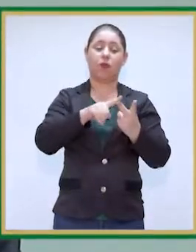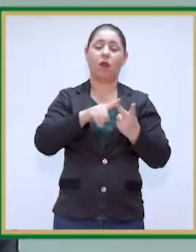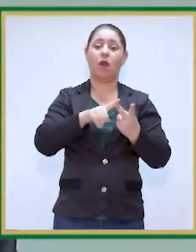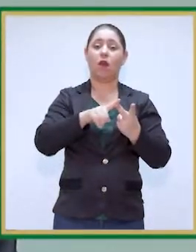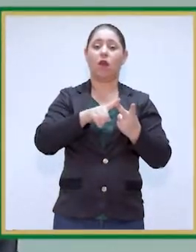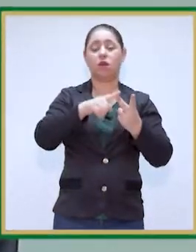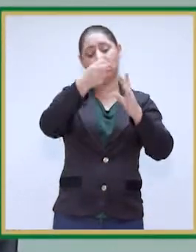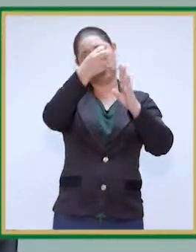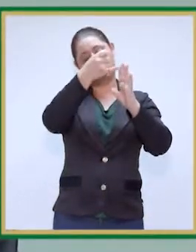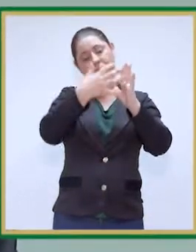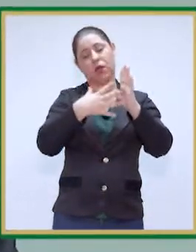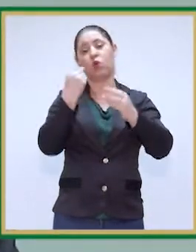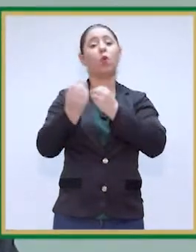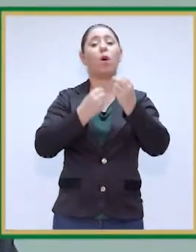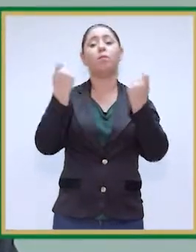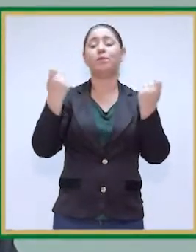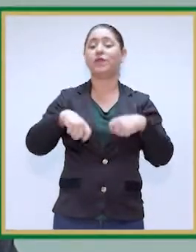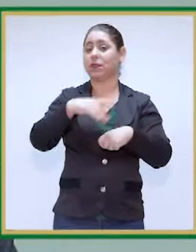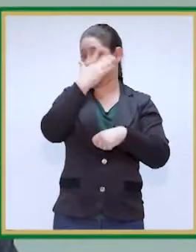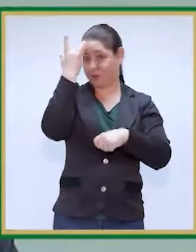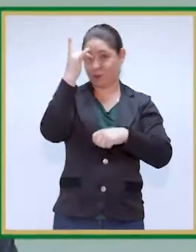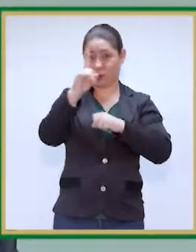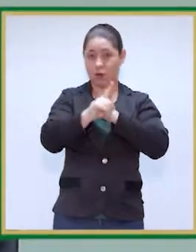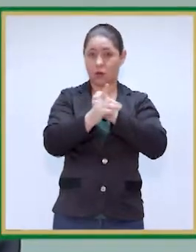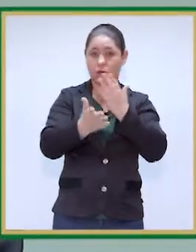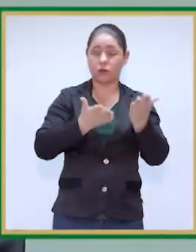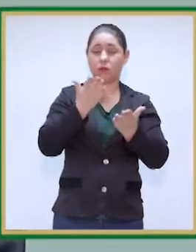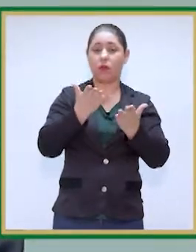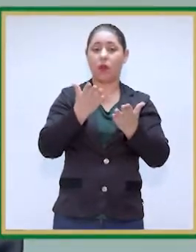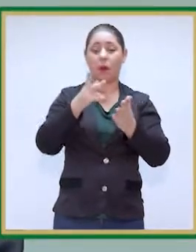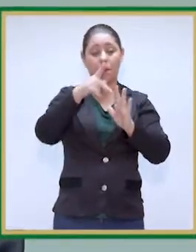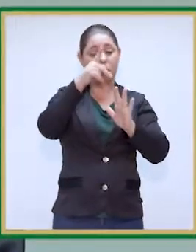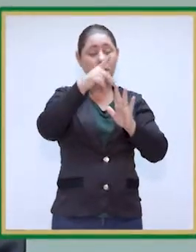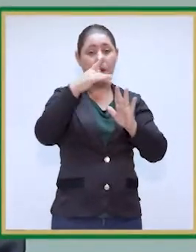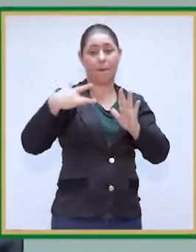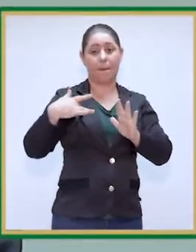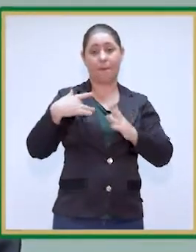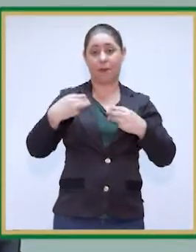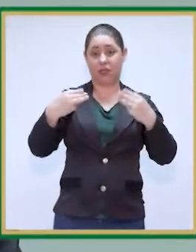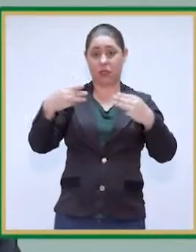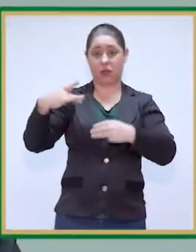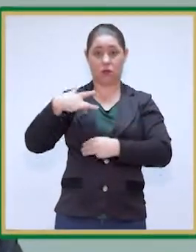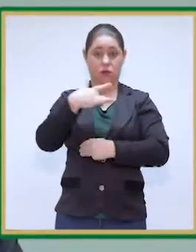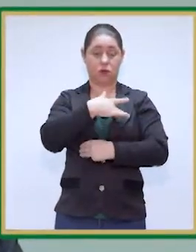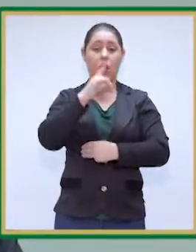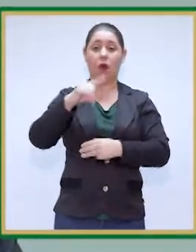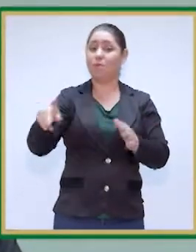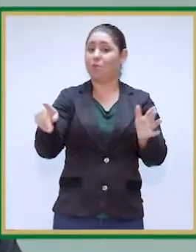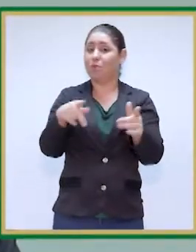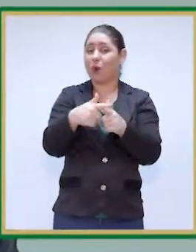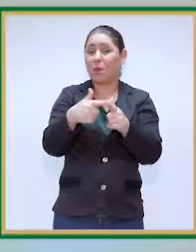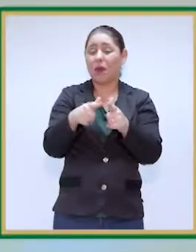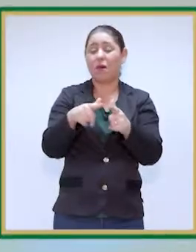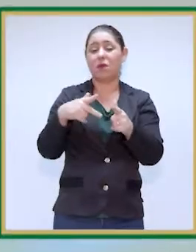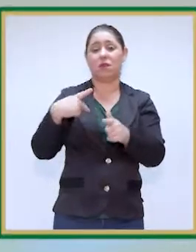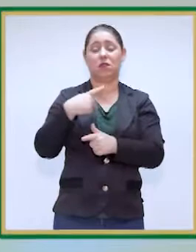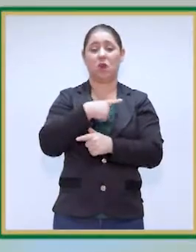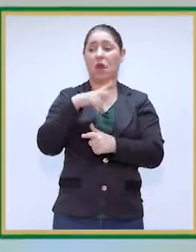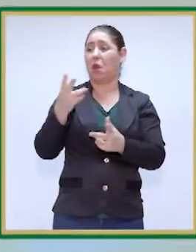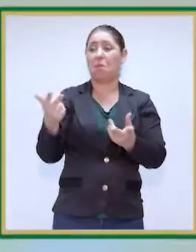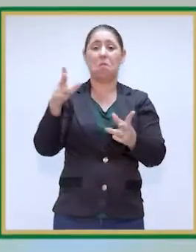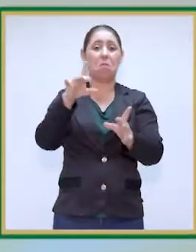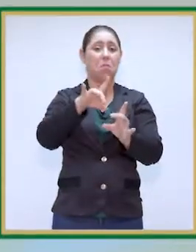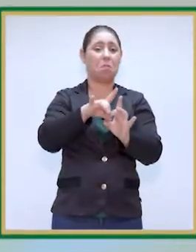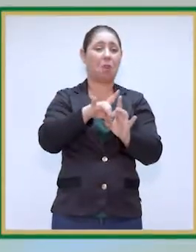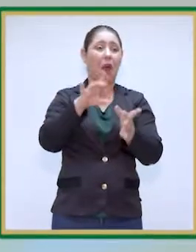da Saúde, determinando como a gente trata essas pessoas. Então, veja que a portaria é do Ministério da Saúde. Então, é uma questão de saúde,